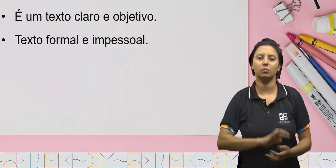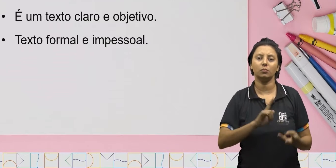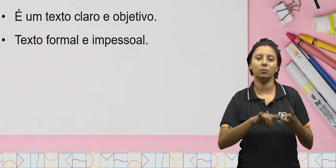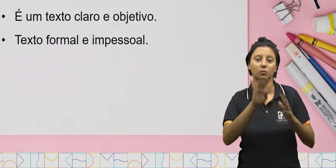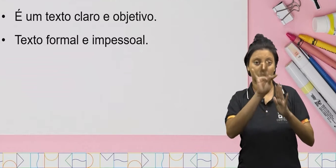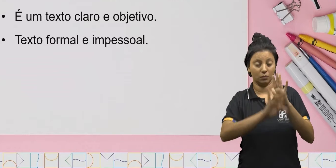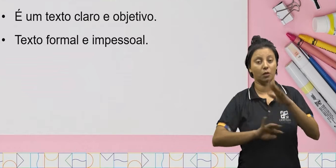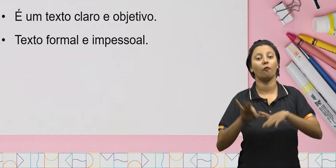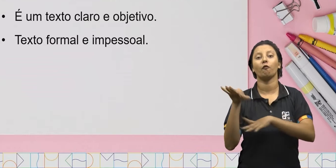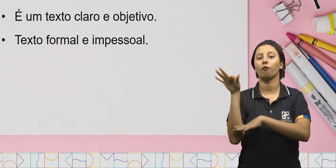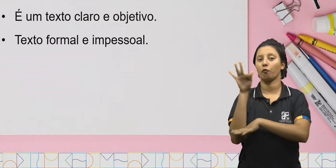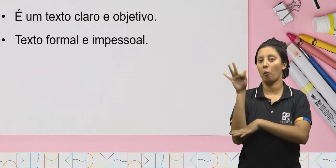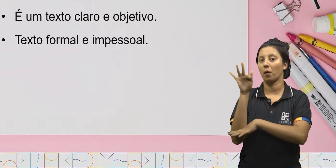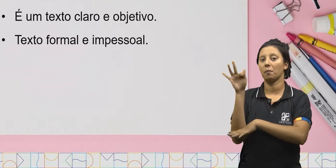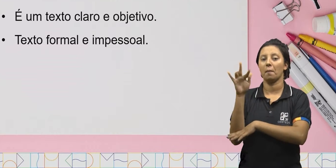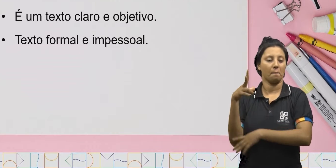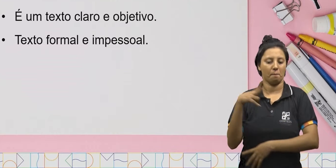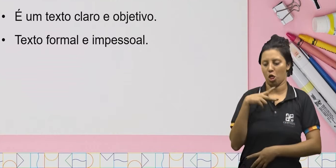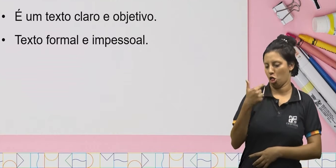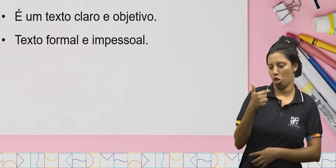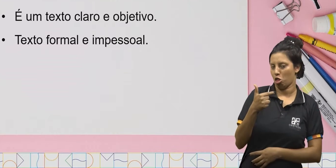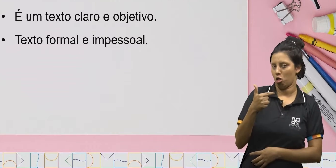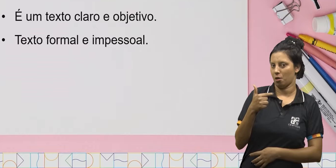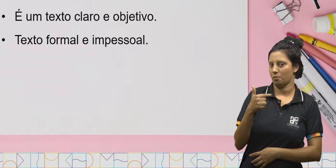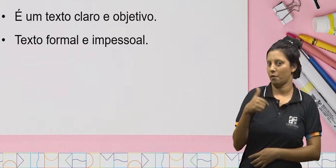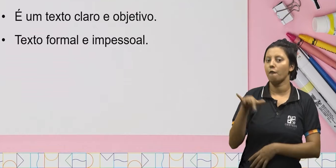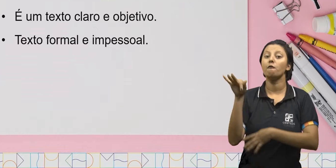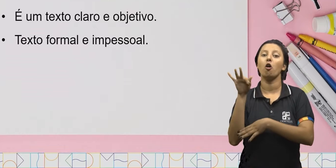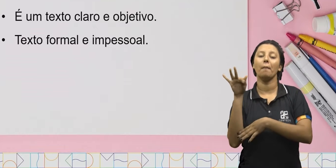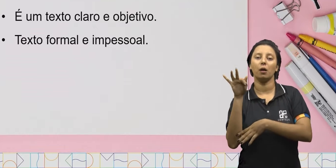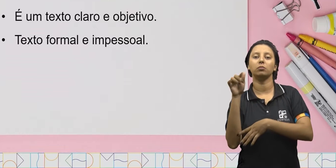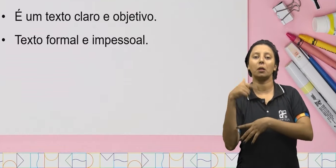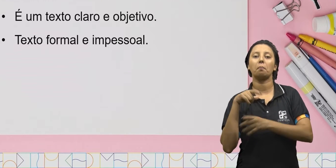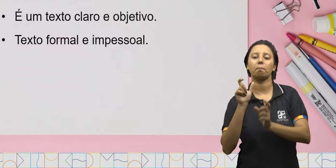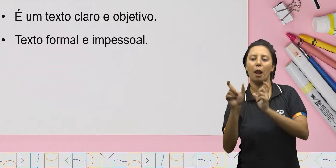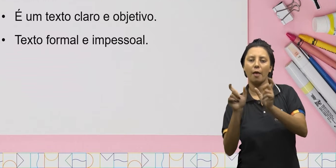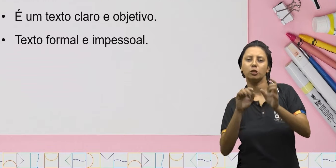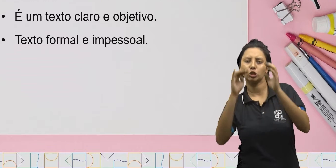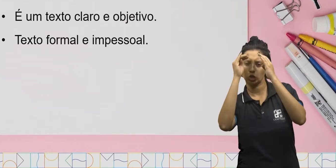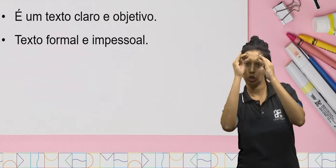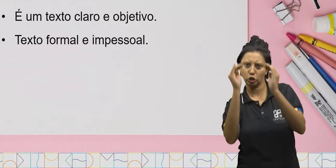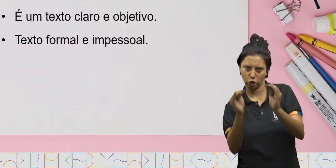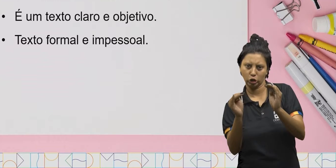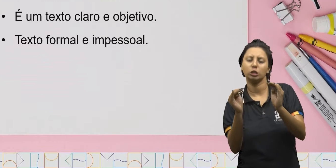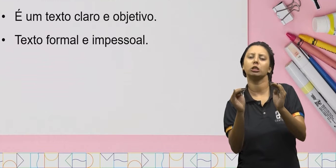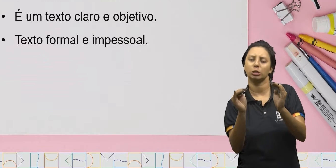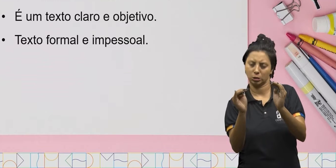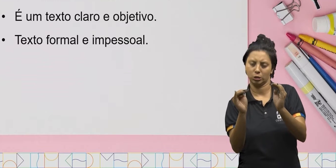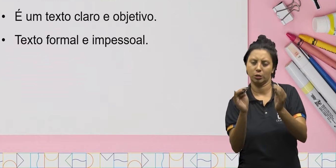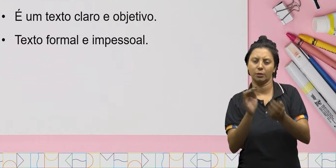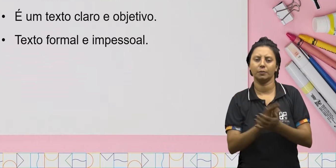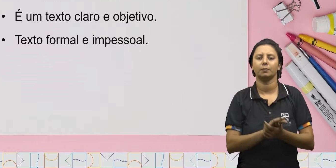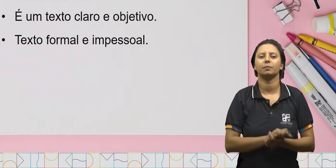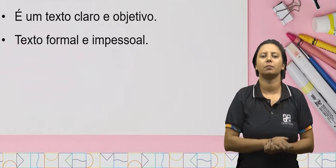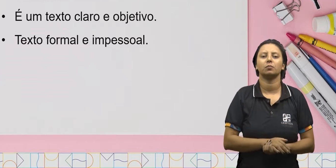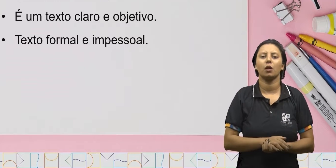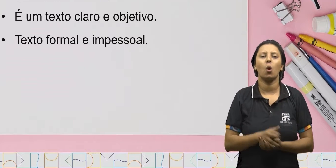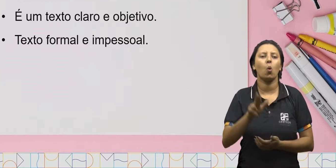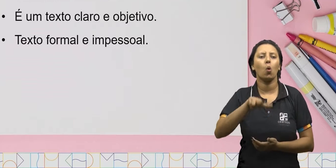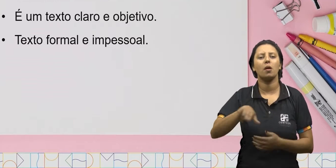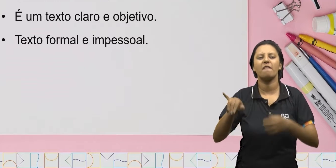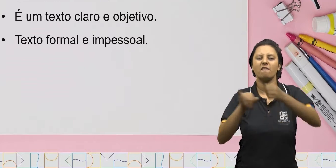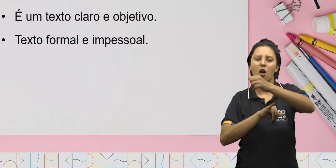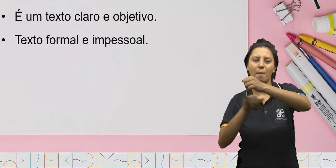texto formal e impessoal, ou seja, formal porque procura respeitar as regras gramaticais sem usar expressões